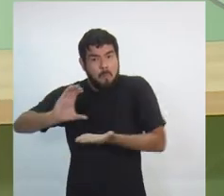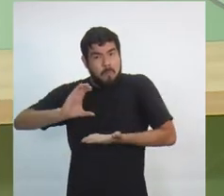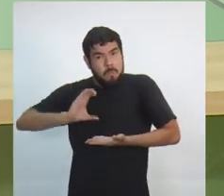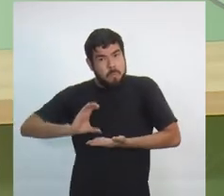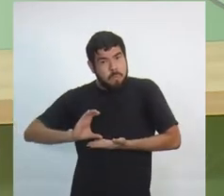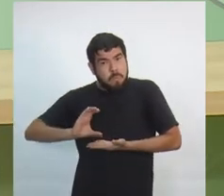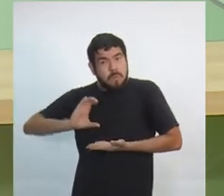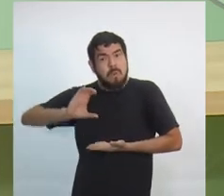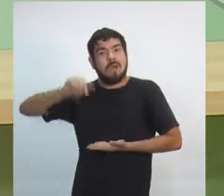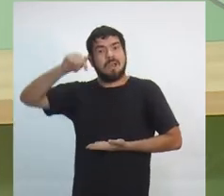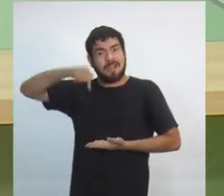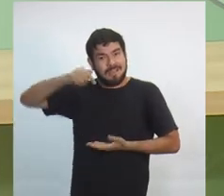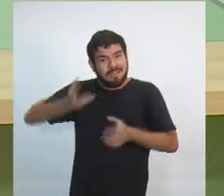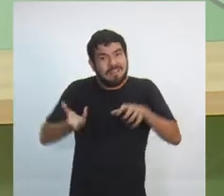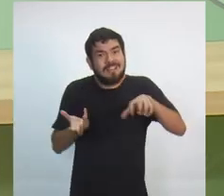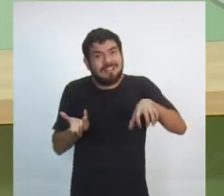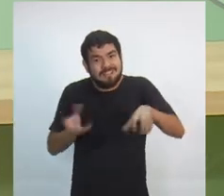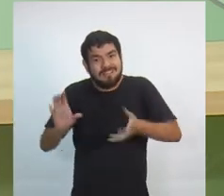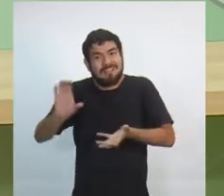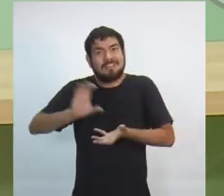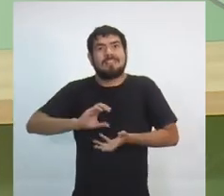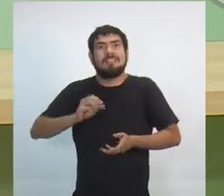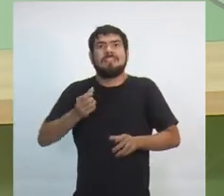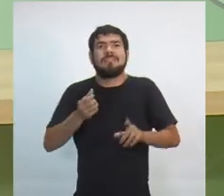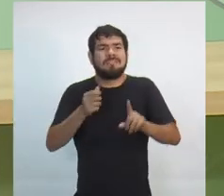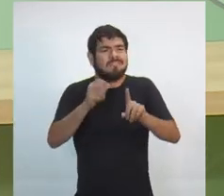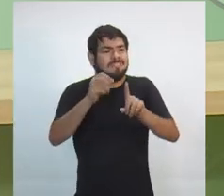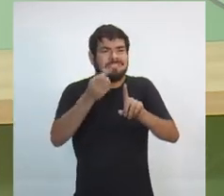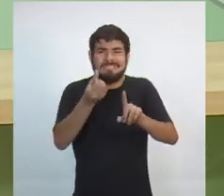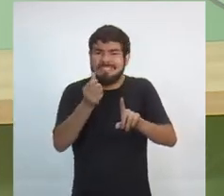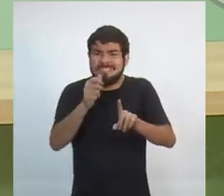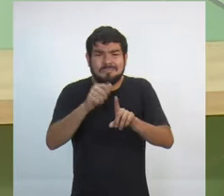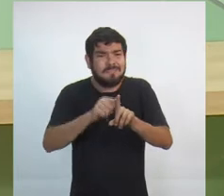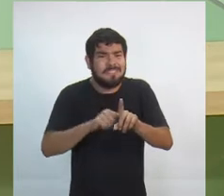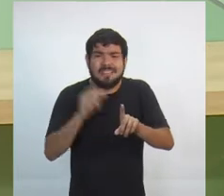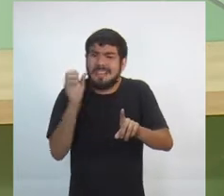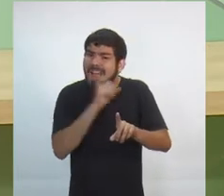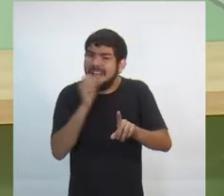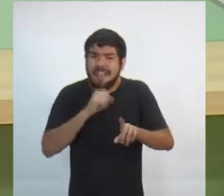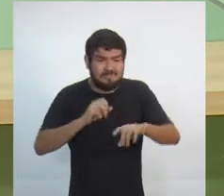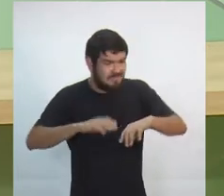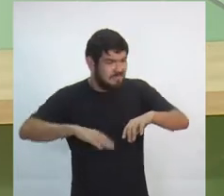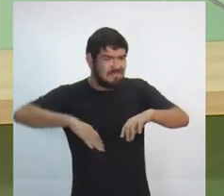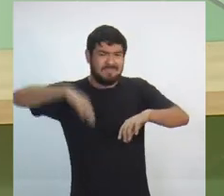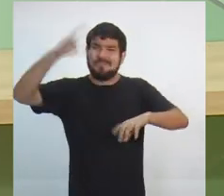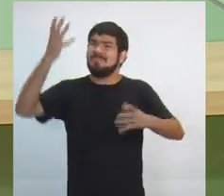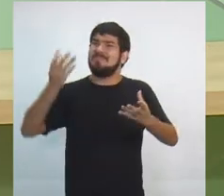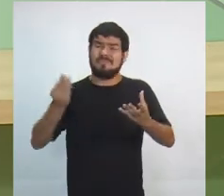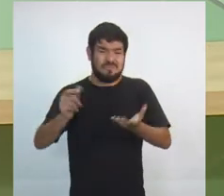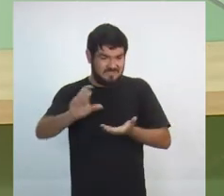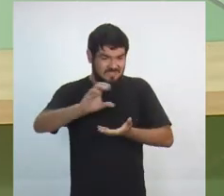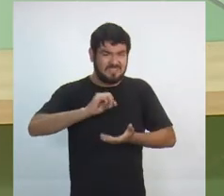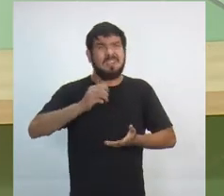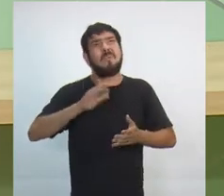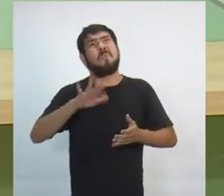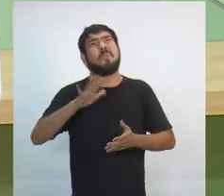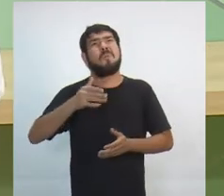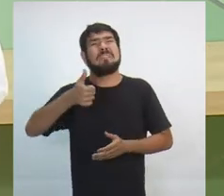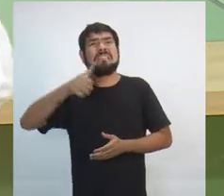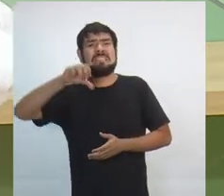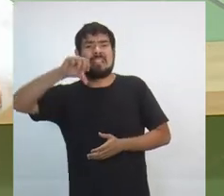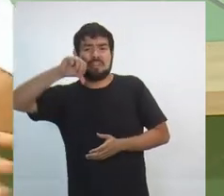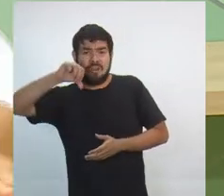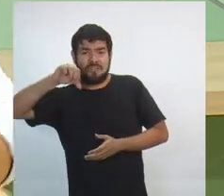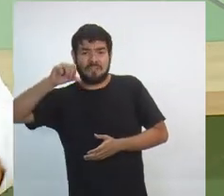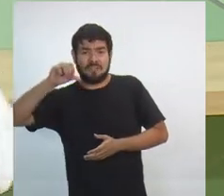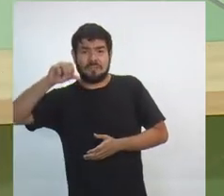já arrecadaram a mais 1 bilhão 537 milhões. Nós vamos fechar 2018 com aproximadamente 19 bilhões, um